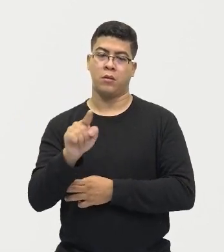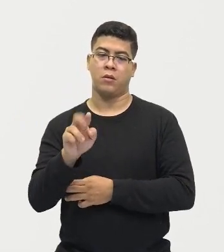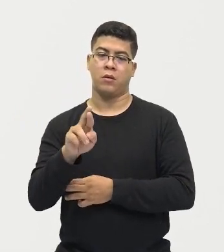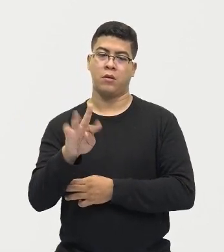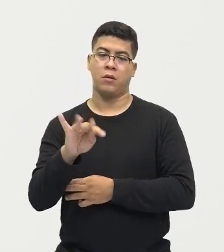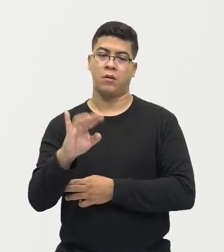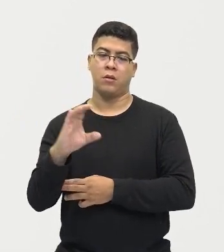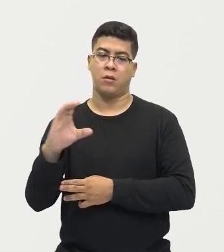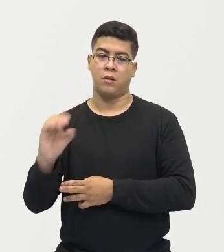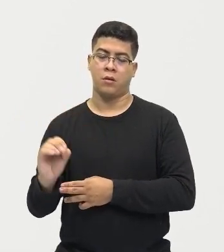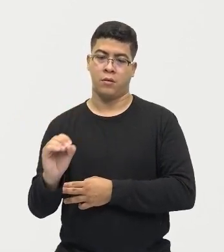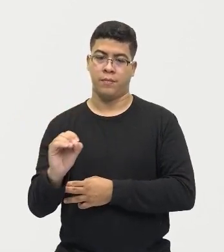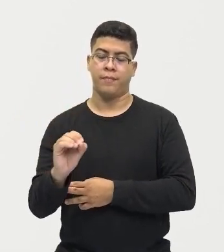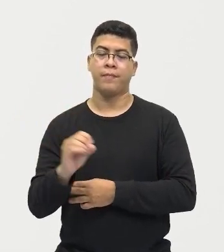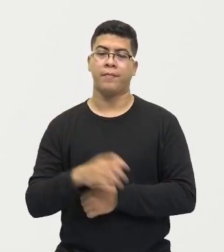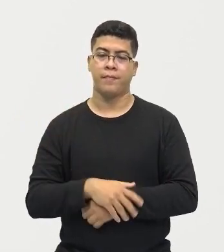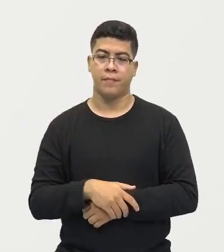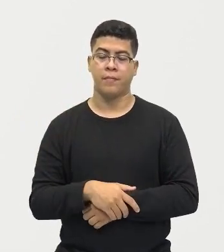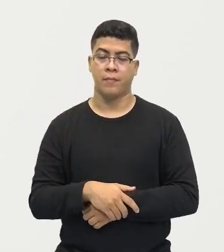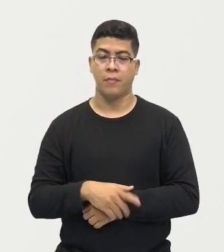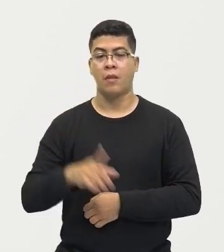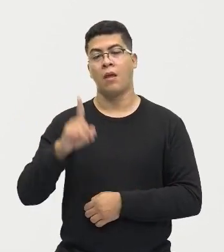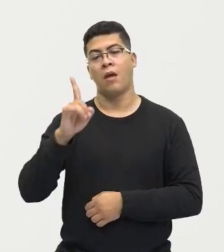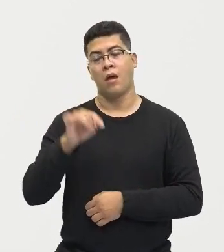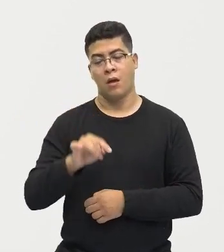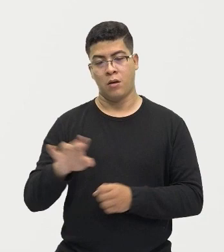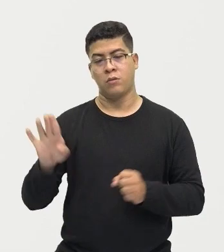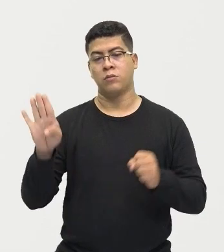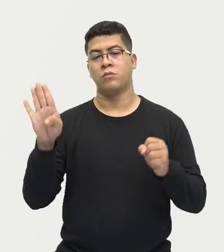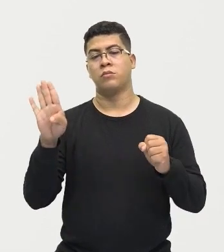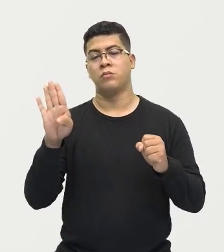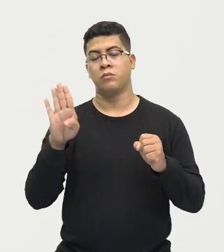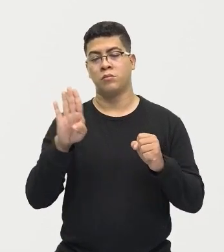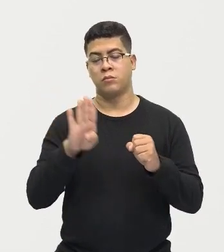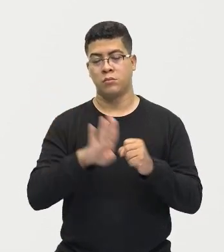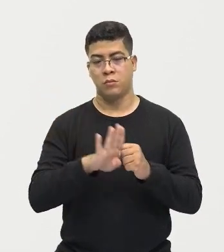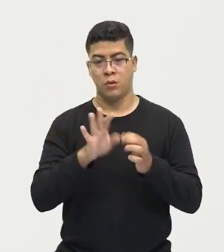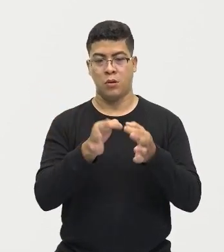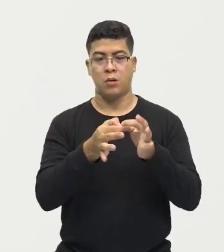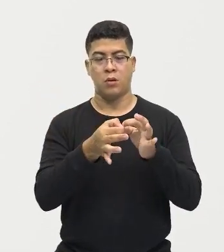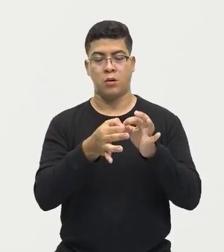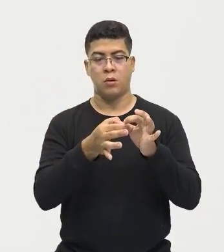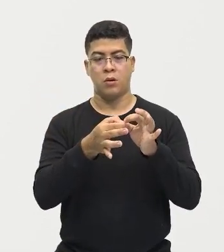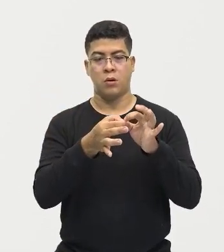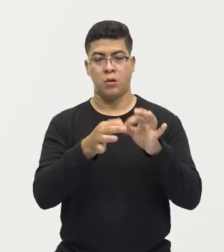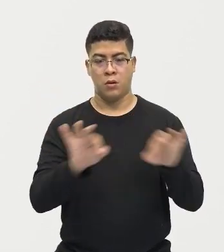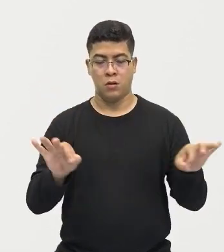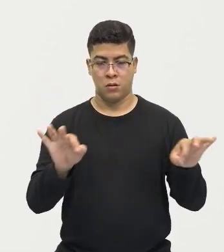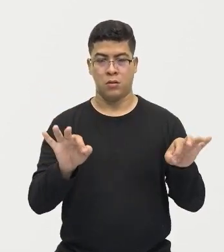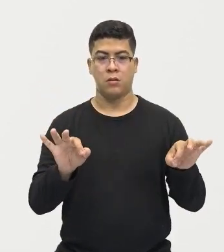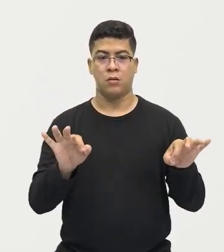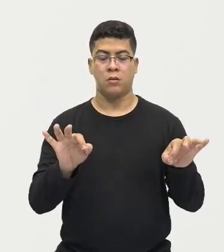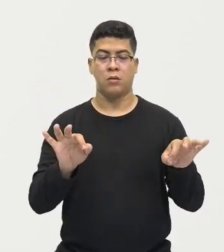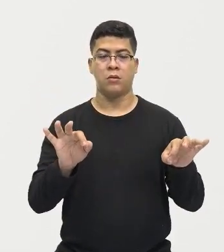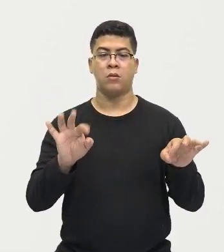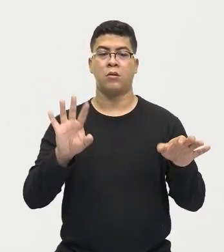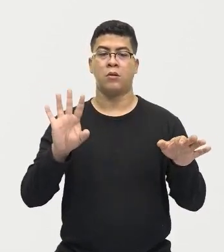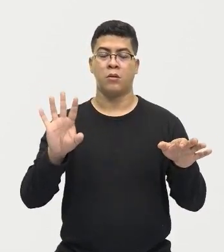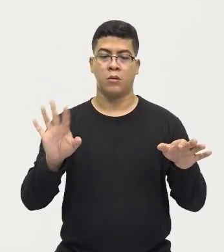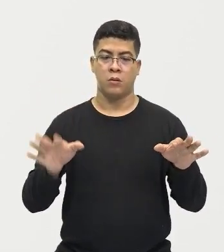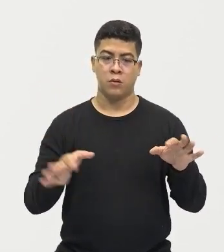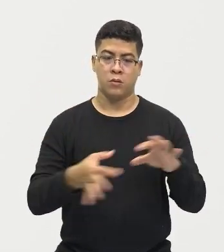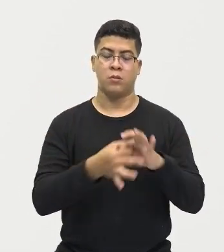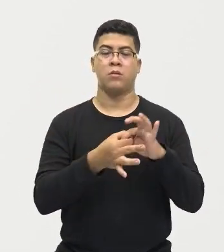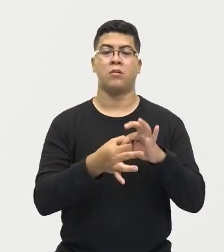substantiva, objetiva direta, porque toda ela está fazendo a função de objeto direto para este